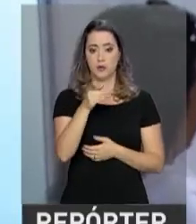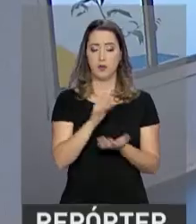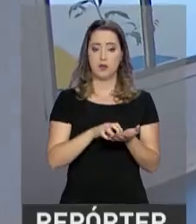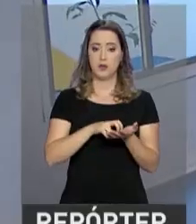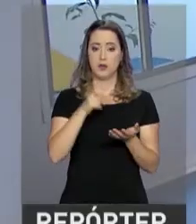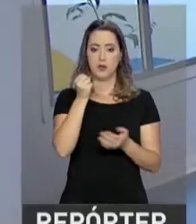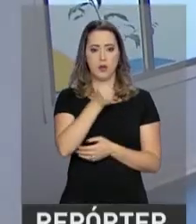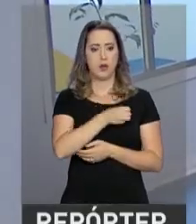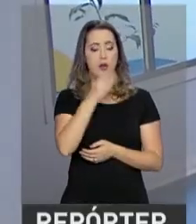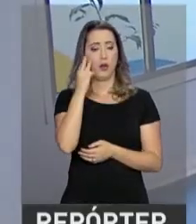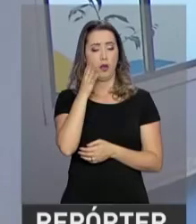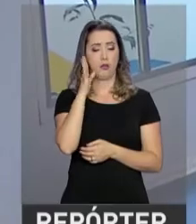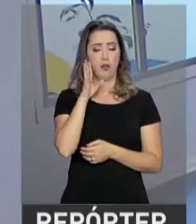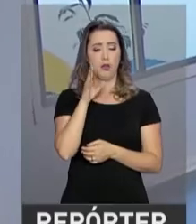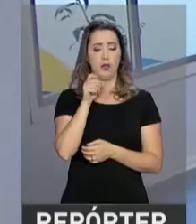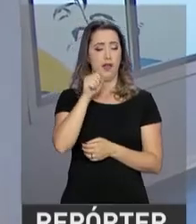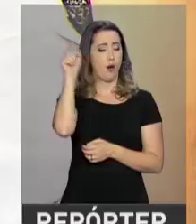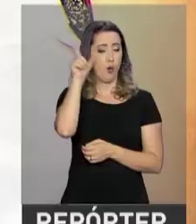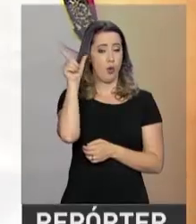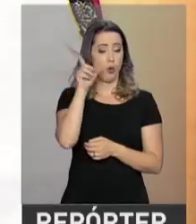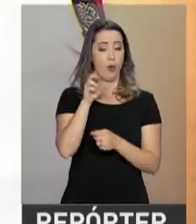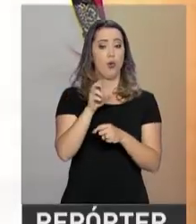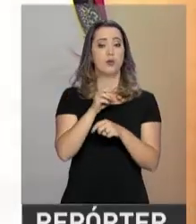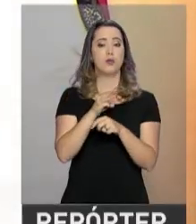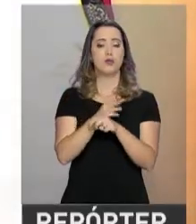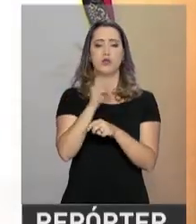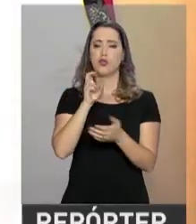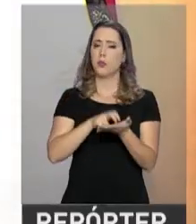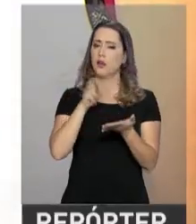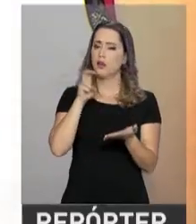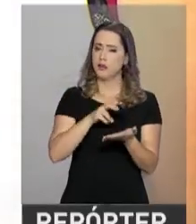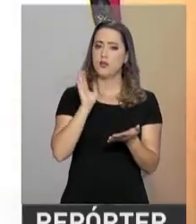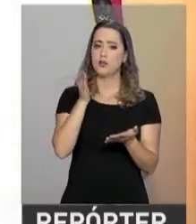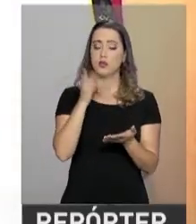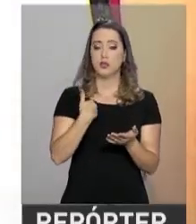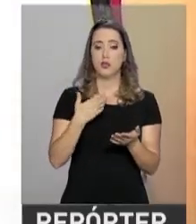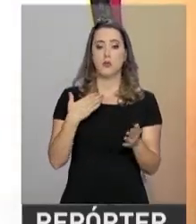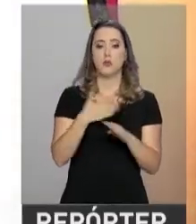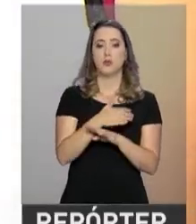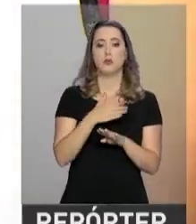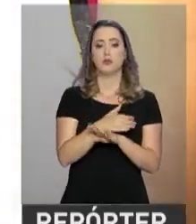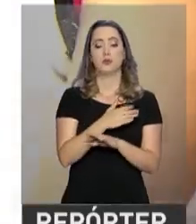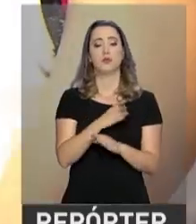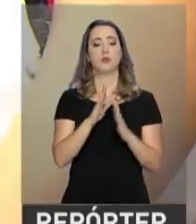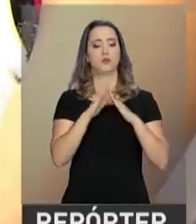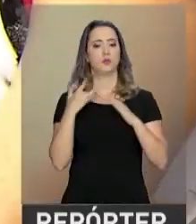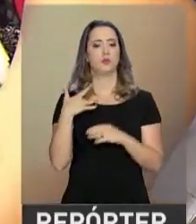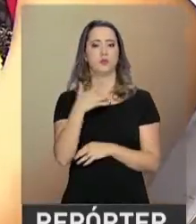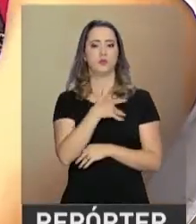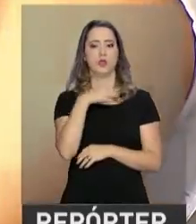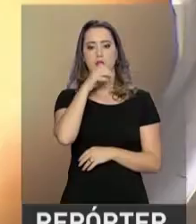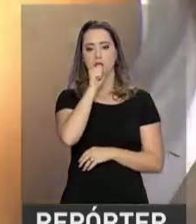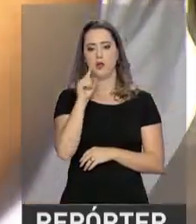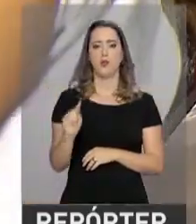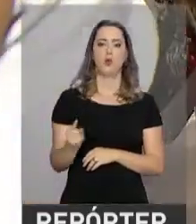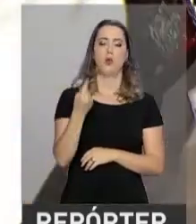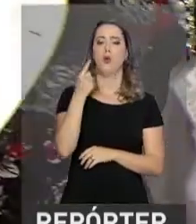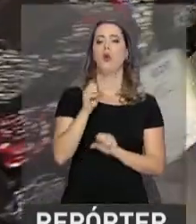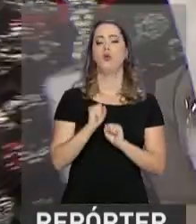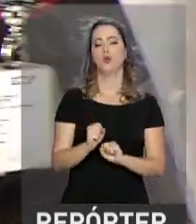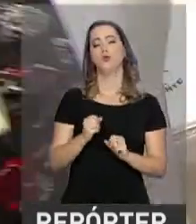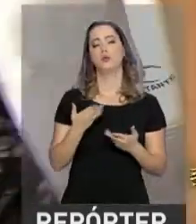para levar a pequena raíssa o posto ela não queria perder a oportunidade de vacinar a filha e o sábado era o único dia